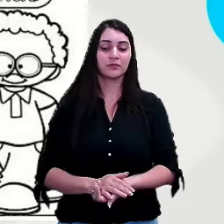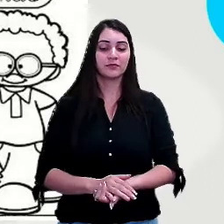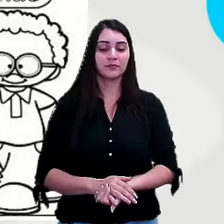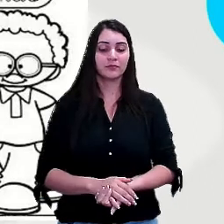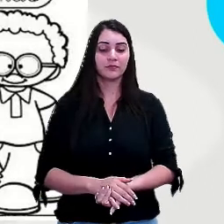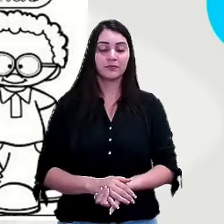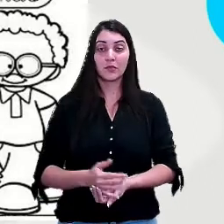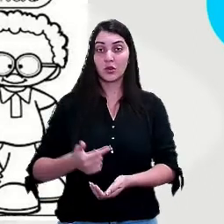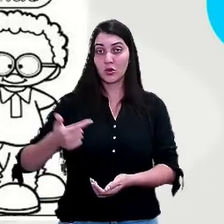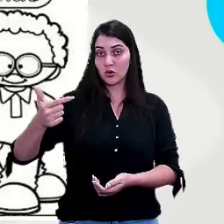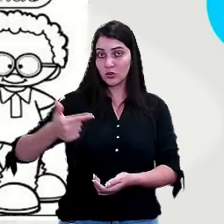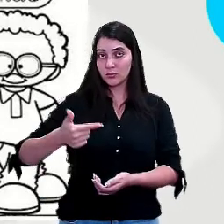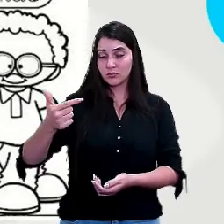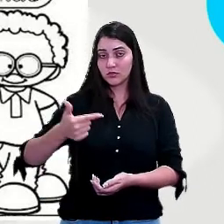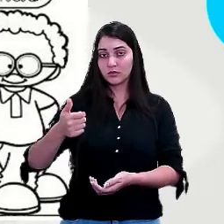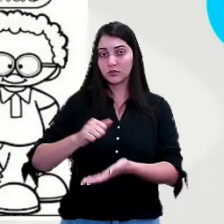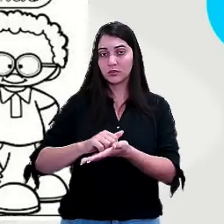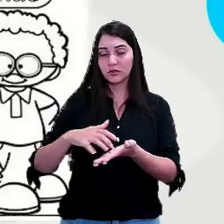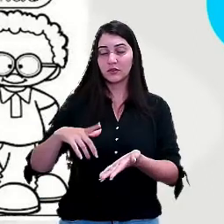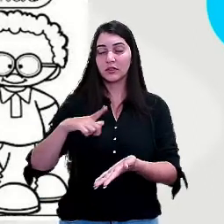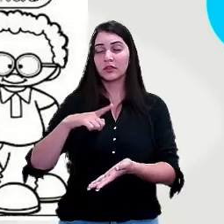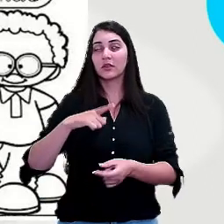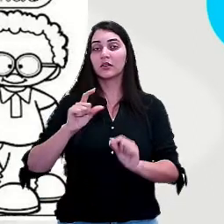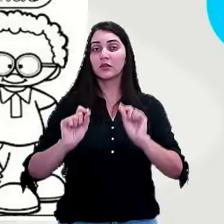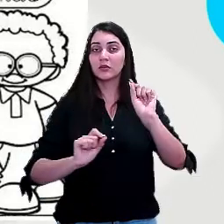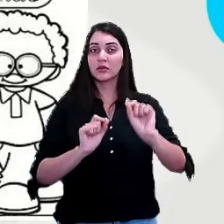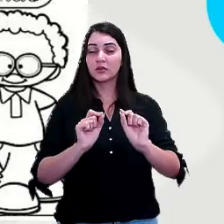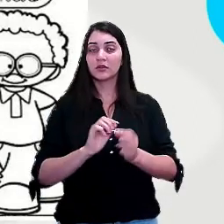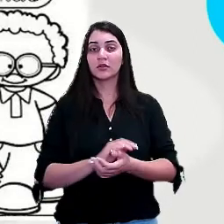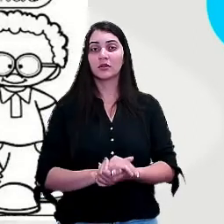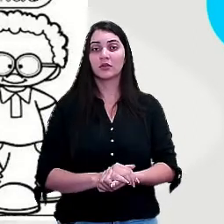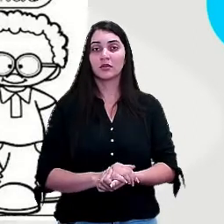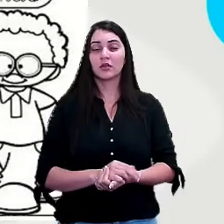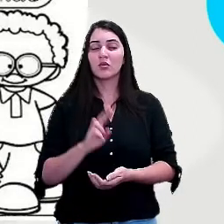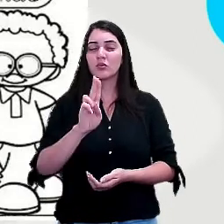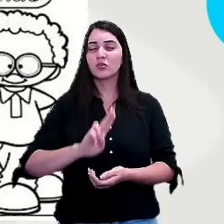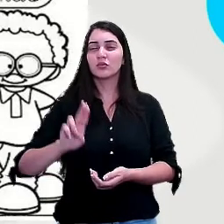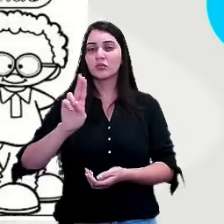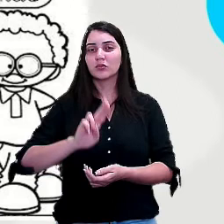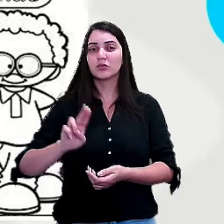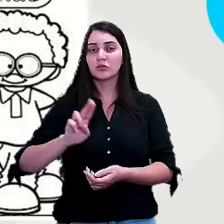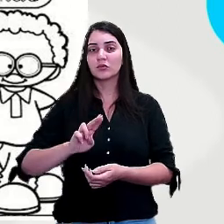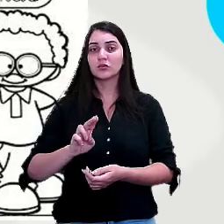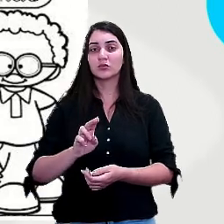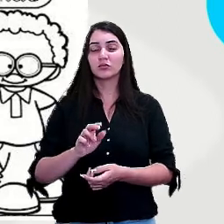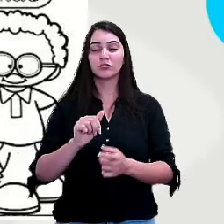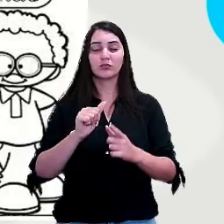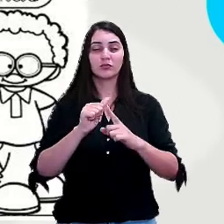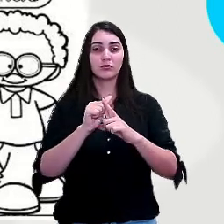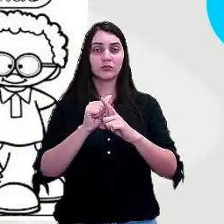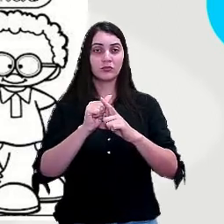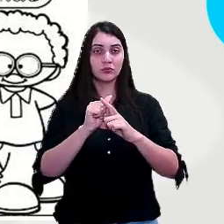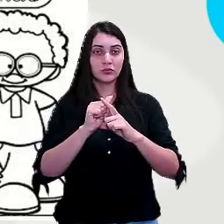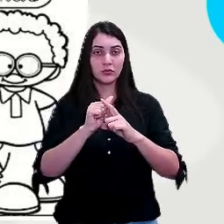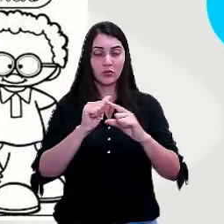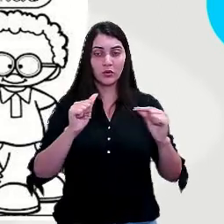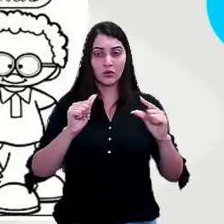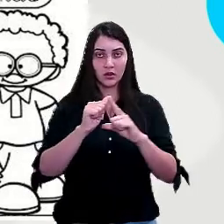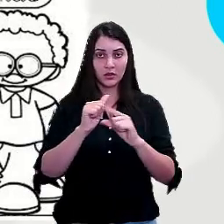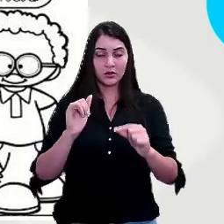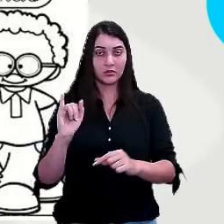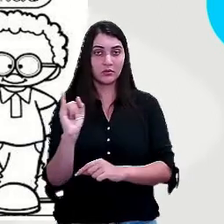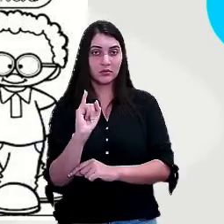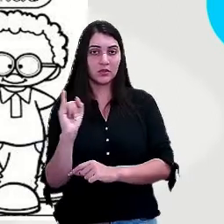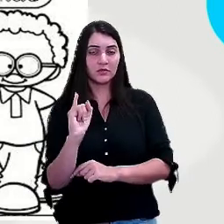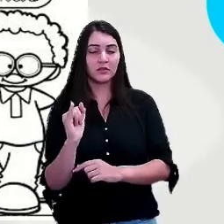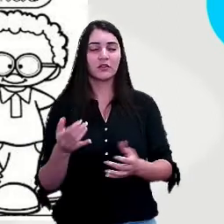No segundo quesito, nós temos aqui para fazer o uso dos artigos indefinidos agora, tá? Agora a gente